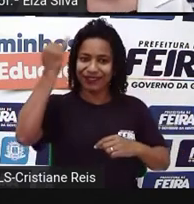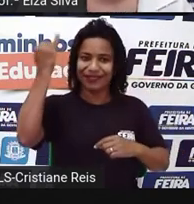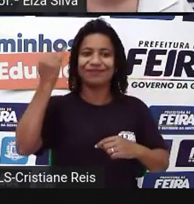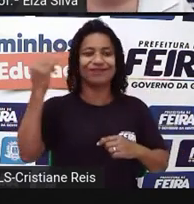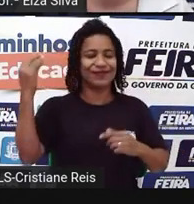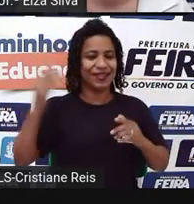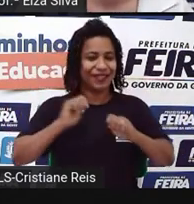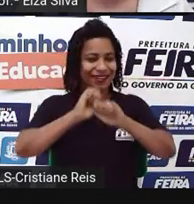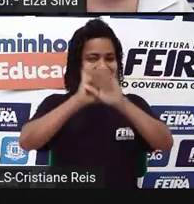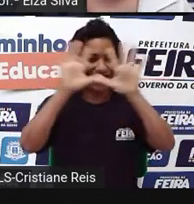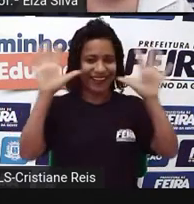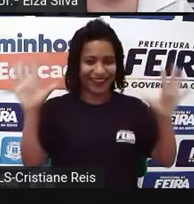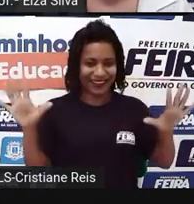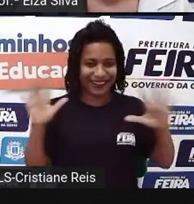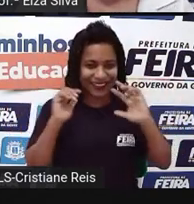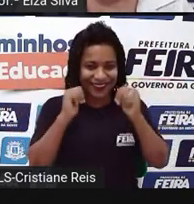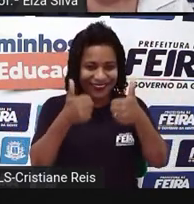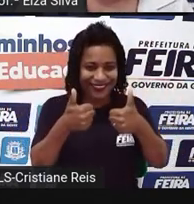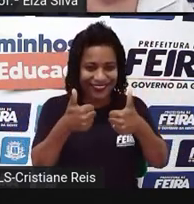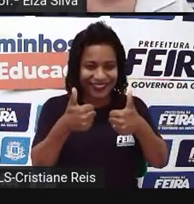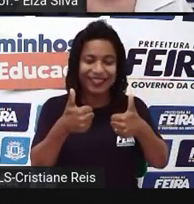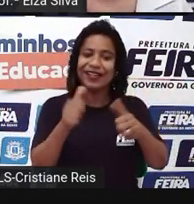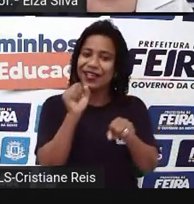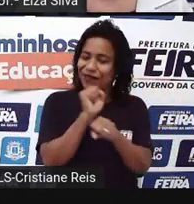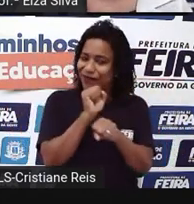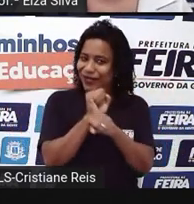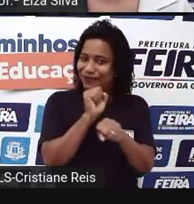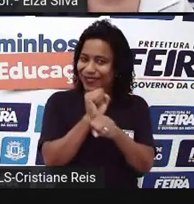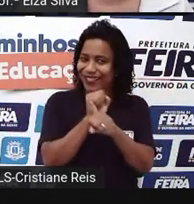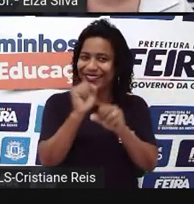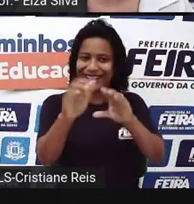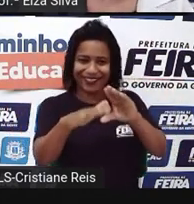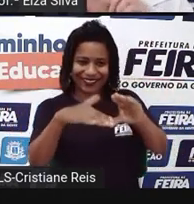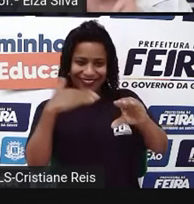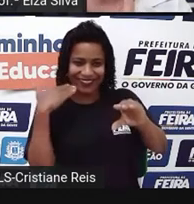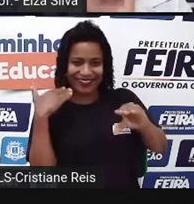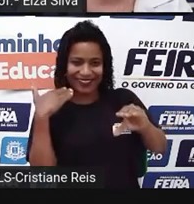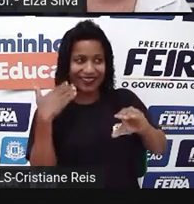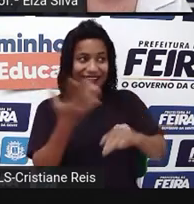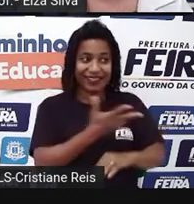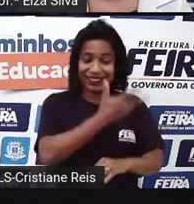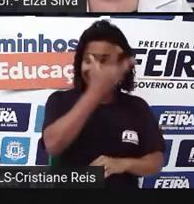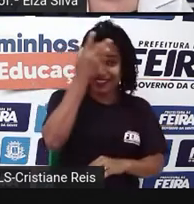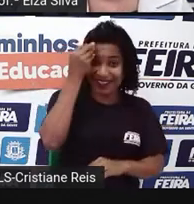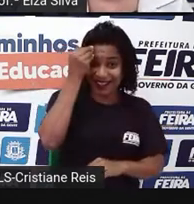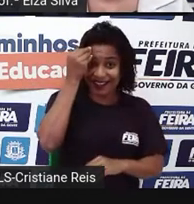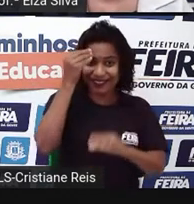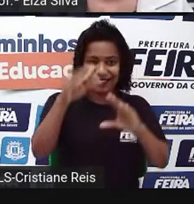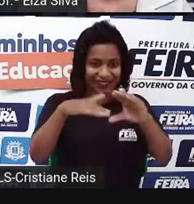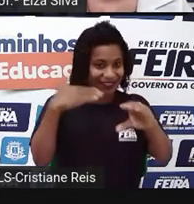mais nítida. Ok? Fico aqui esperando o seu resultado. Não se esqueça de mandar.